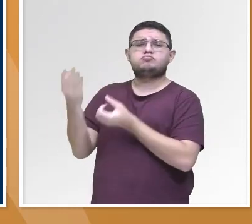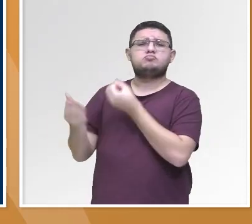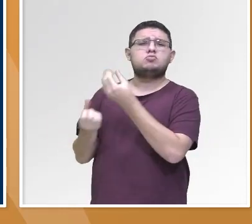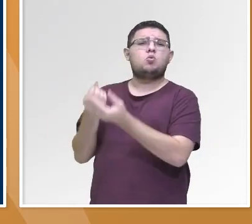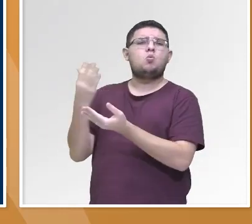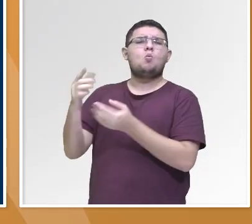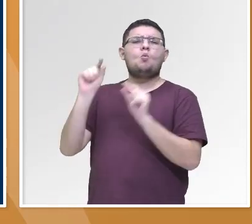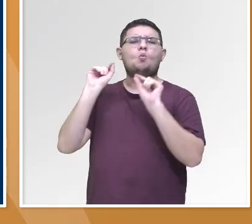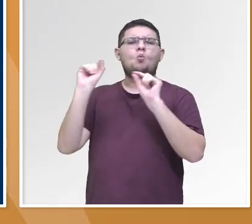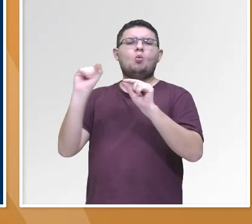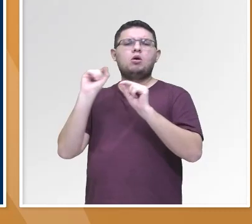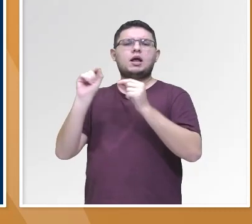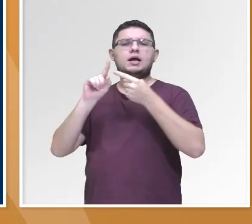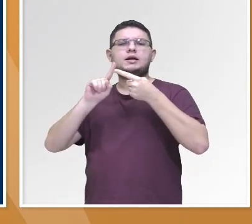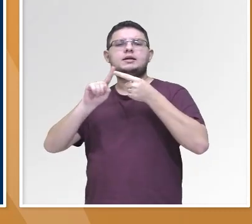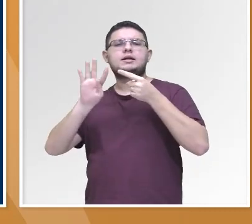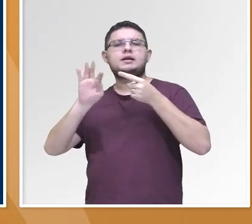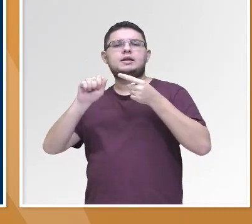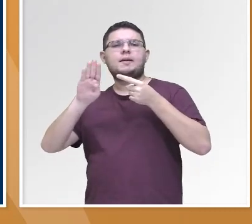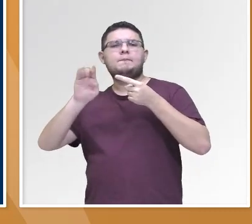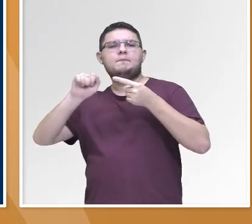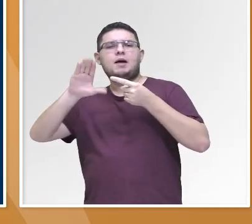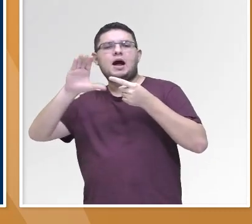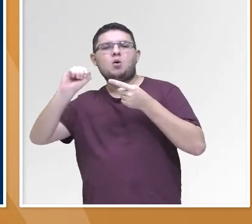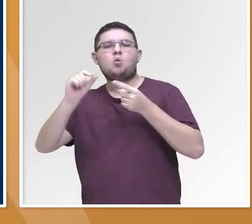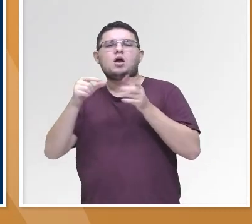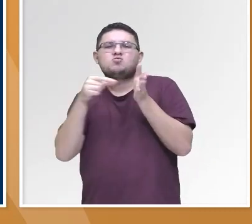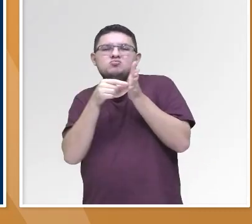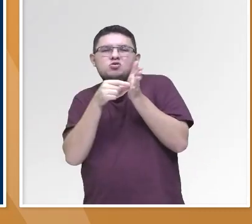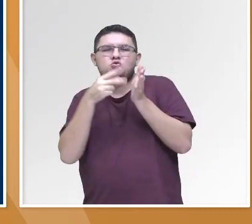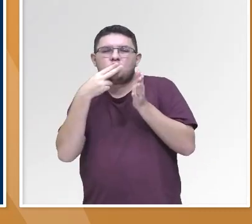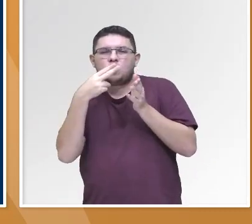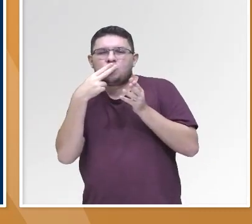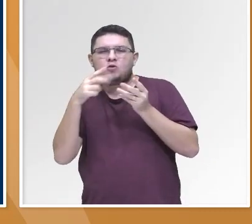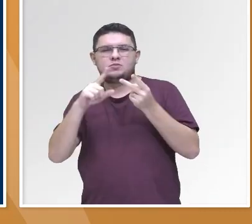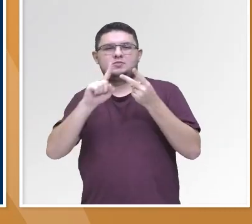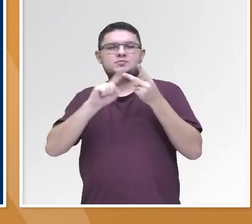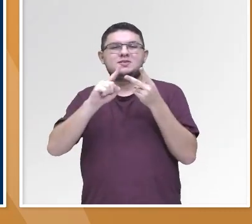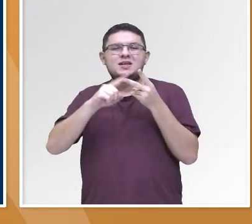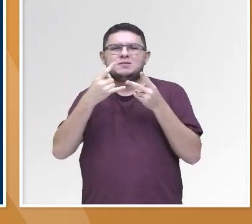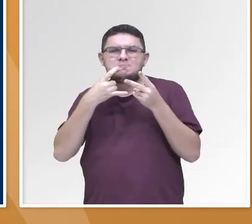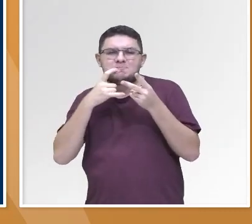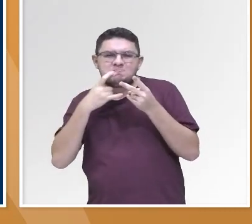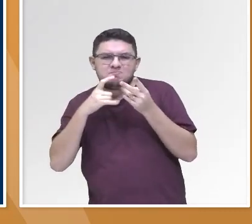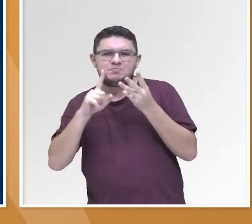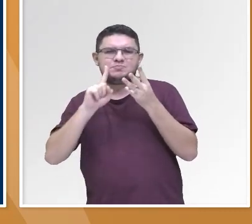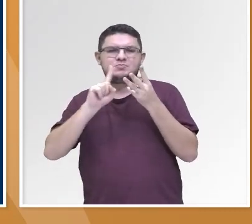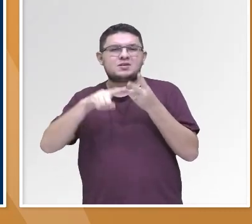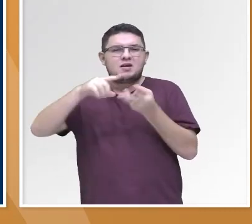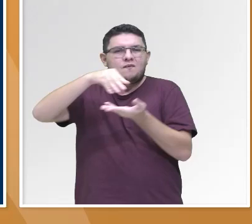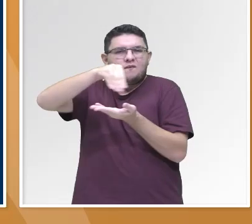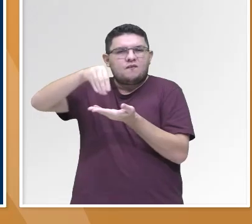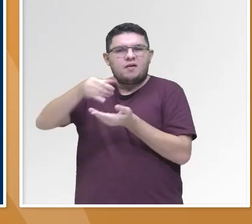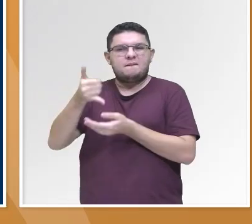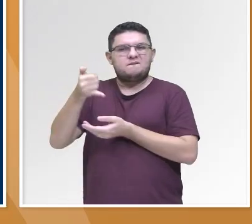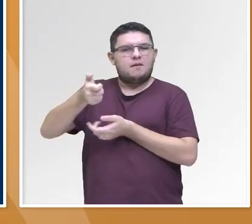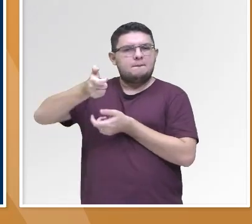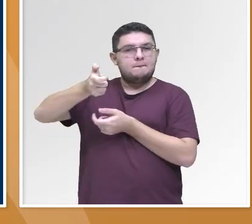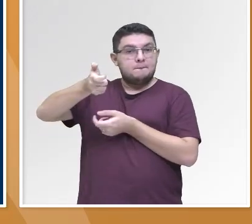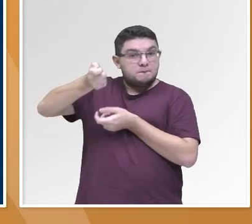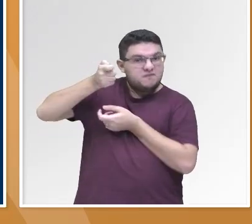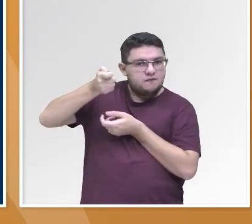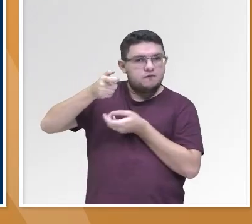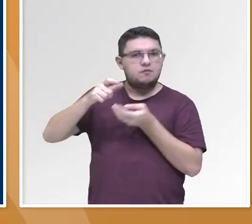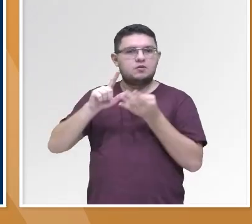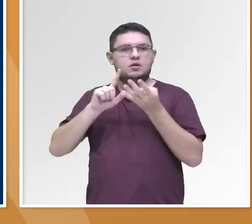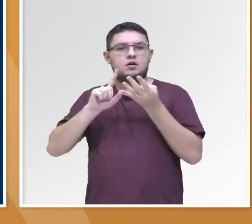dou esses instrumentos, como, por exemplo, armas de fogo, te dou pólvora, aguardente para você se embebedar e se viciar